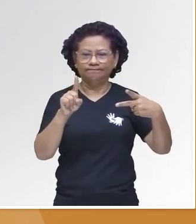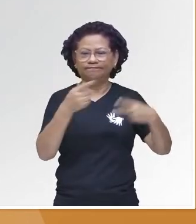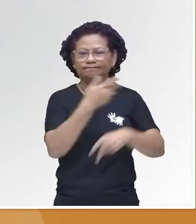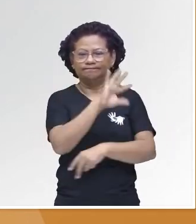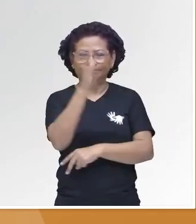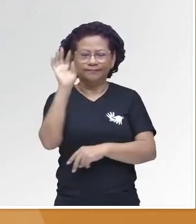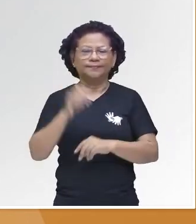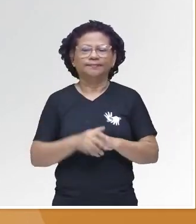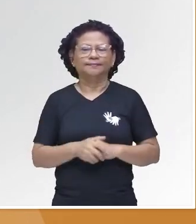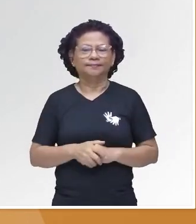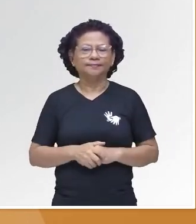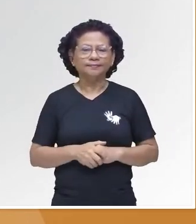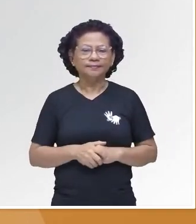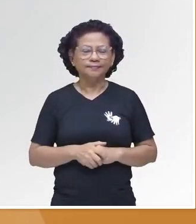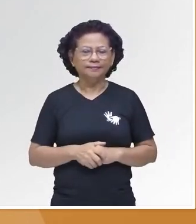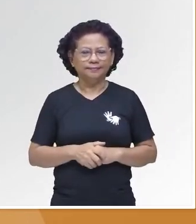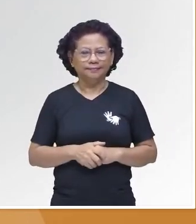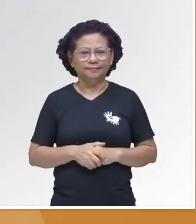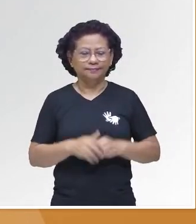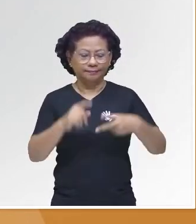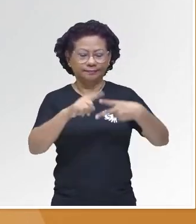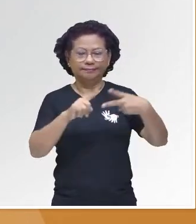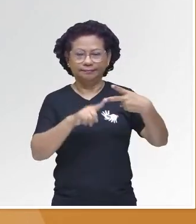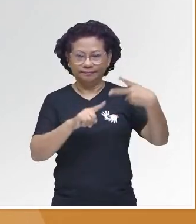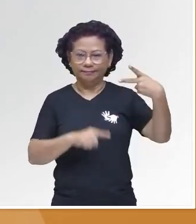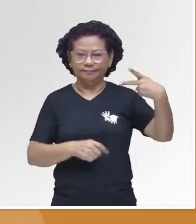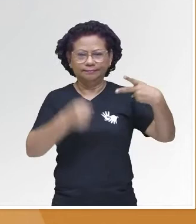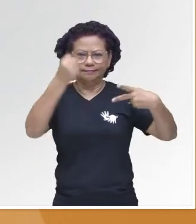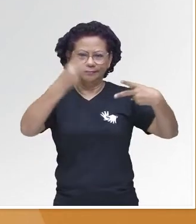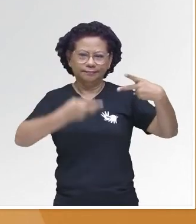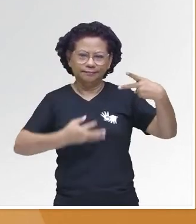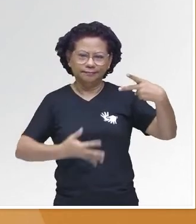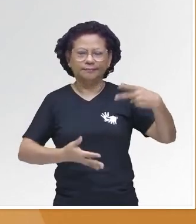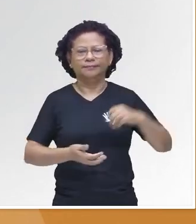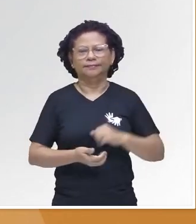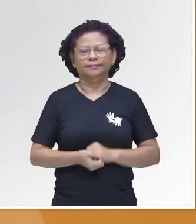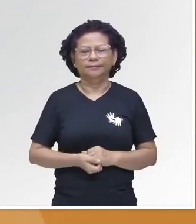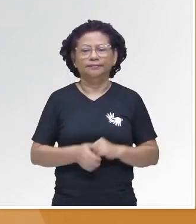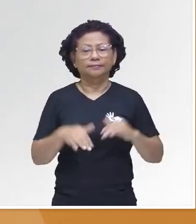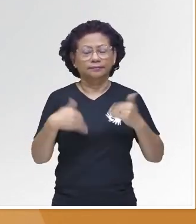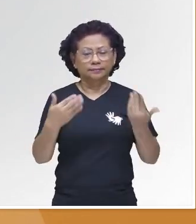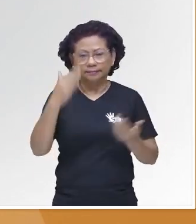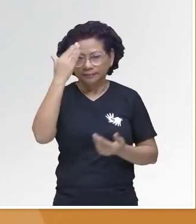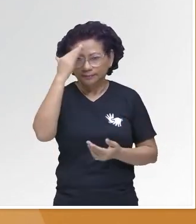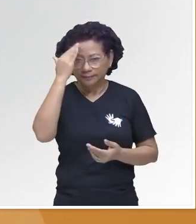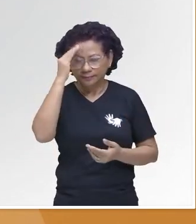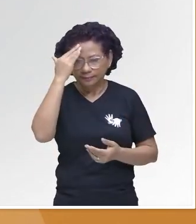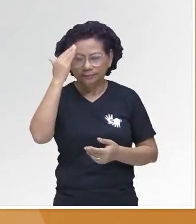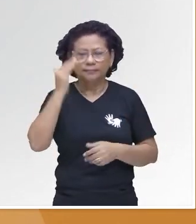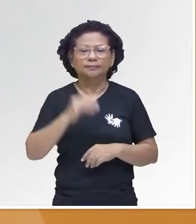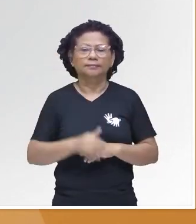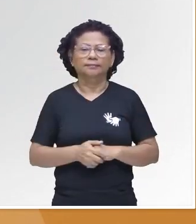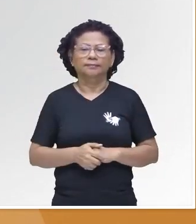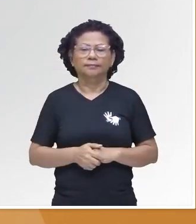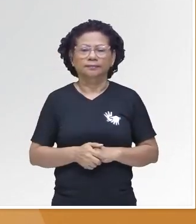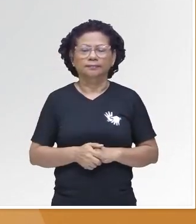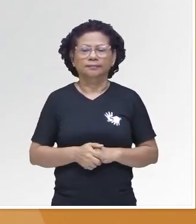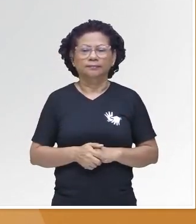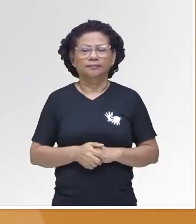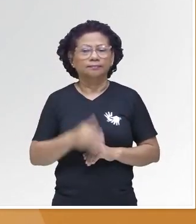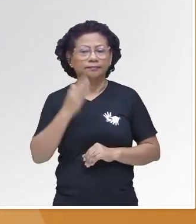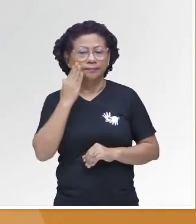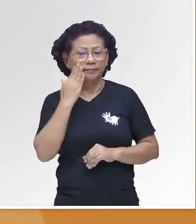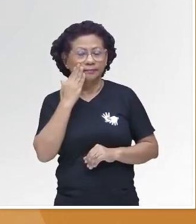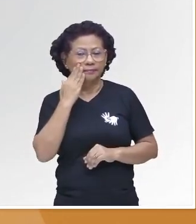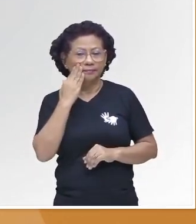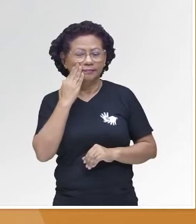fontes renováveis e das fontes não renováveis. Para que a gente possa compreender melhor, olha só, aqui